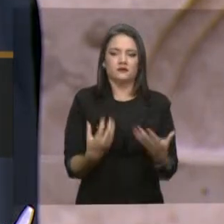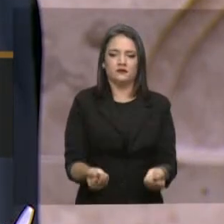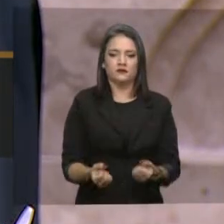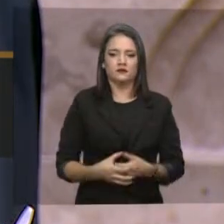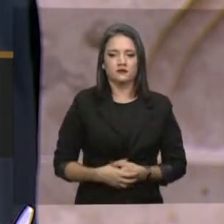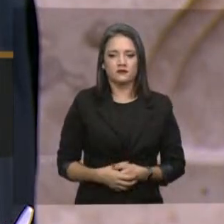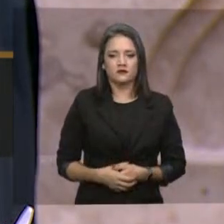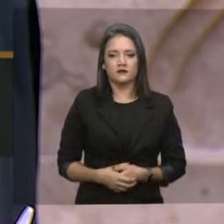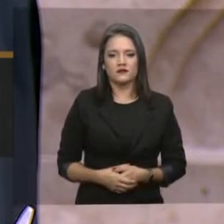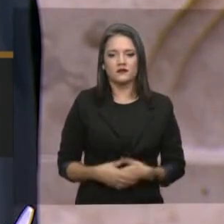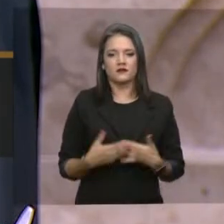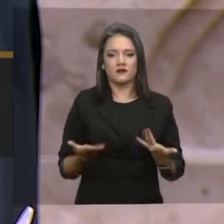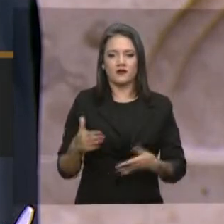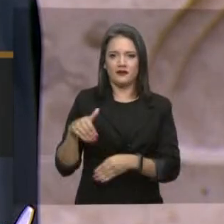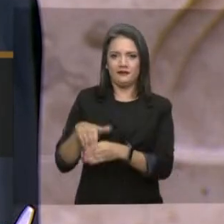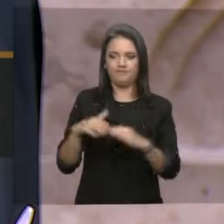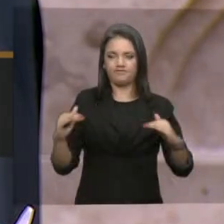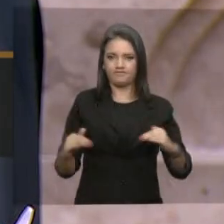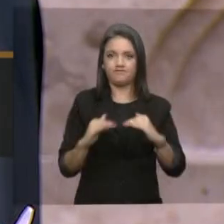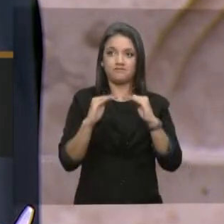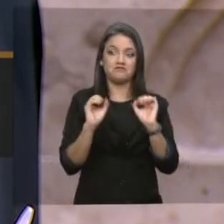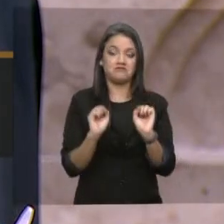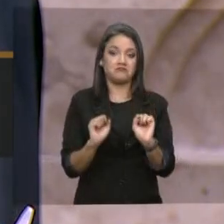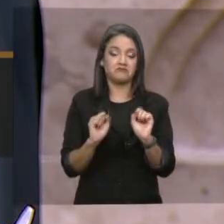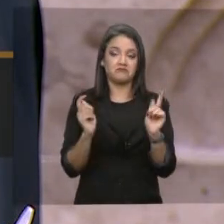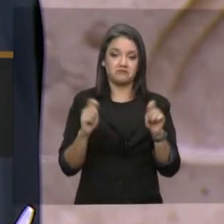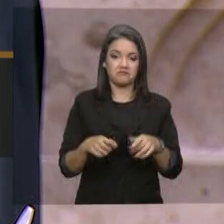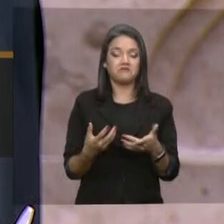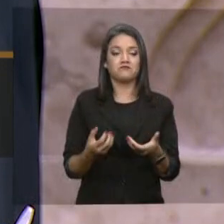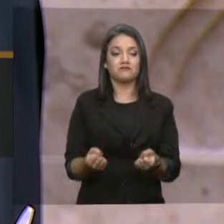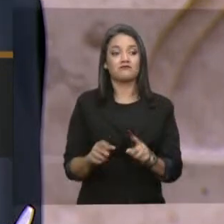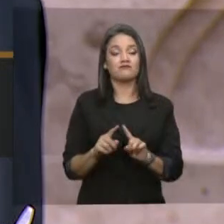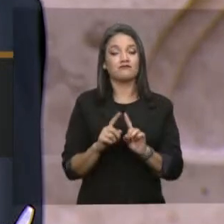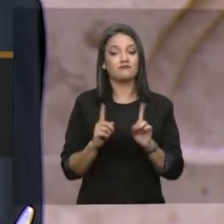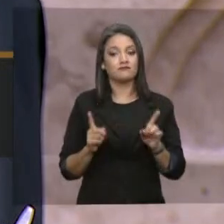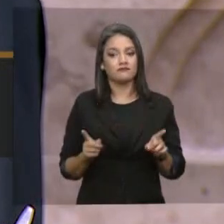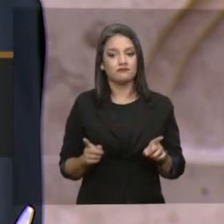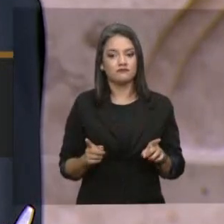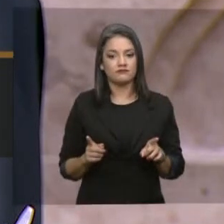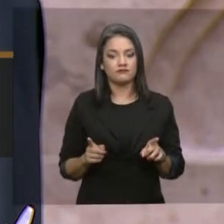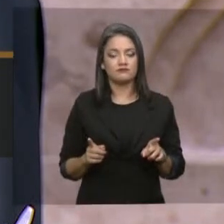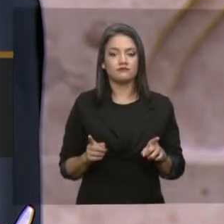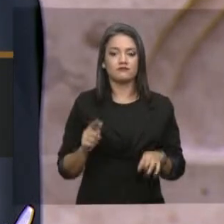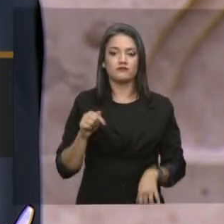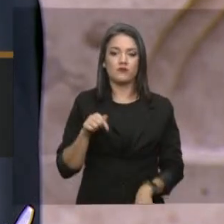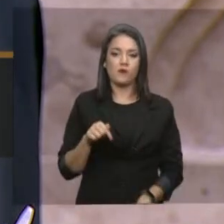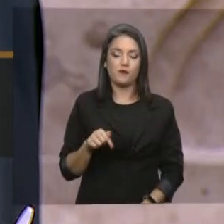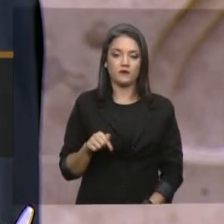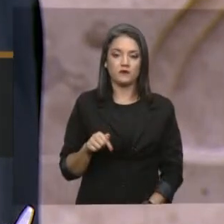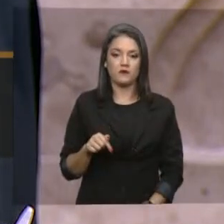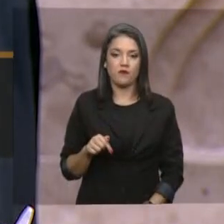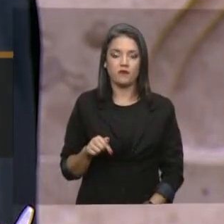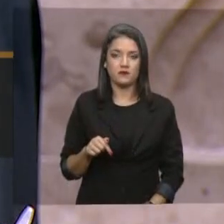contexto, o empate pode ser válido. Todavia, aqui, neste